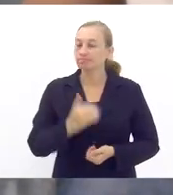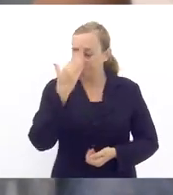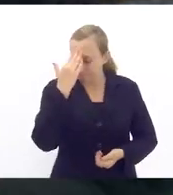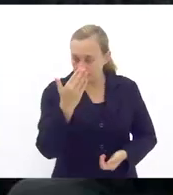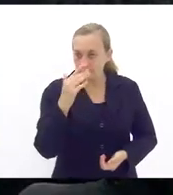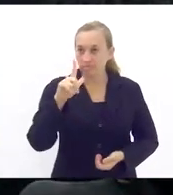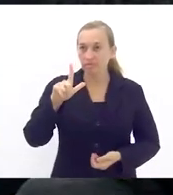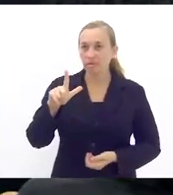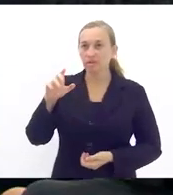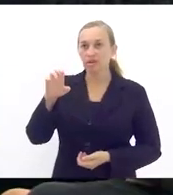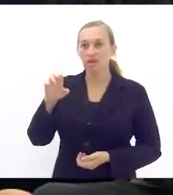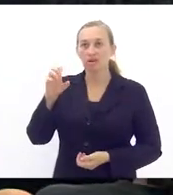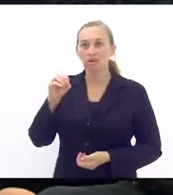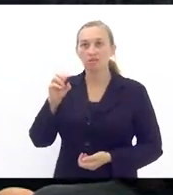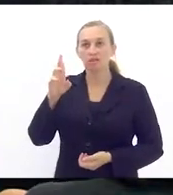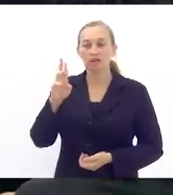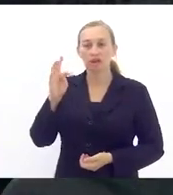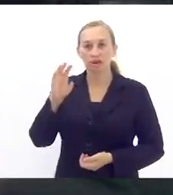Leonardo